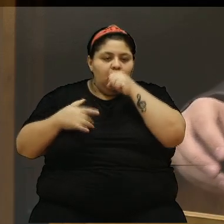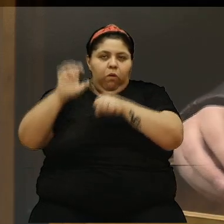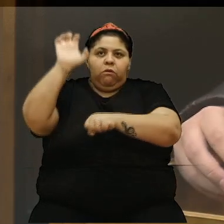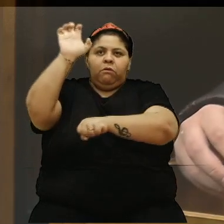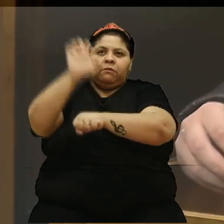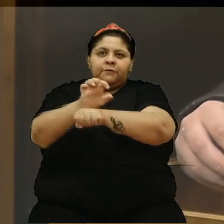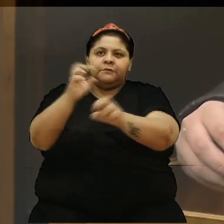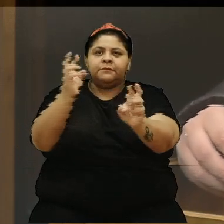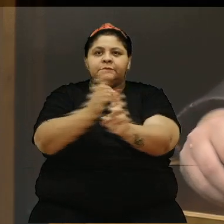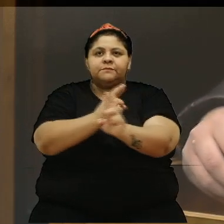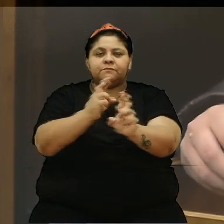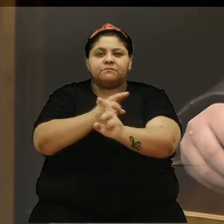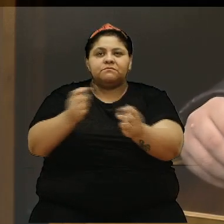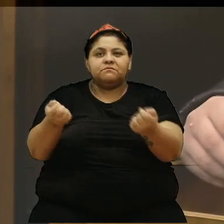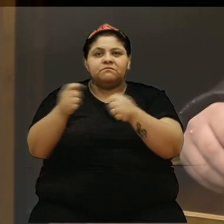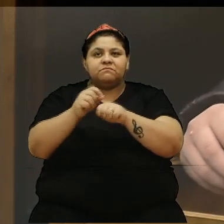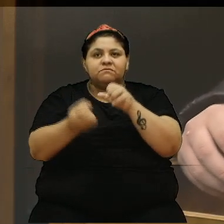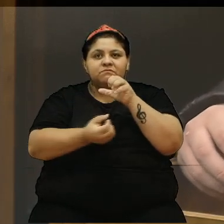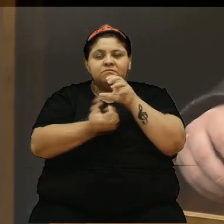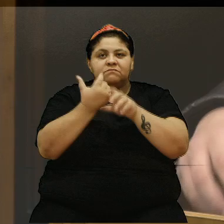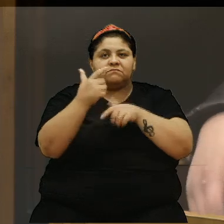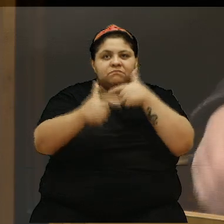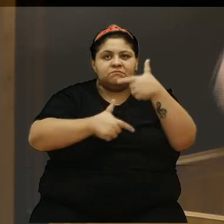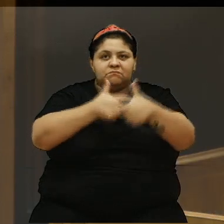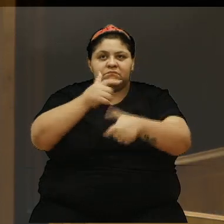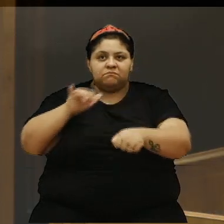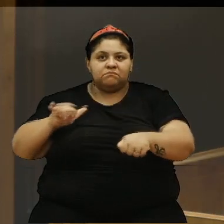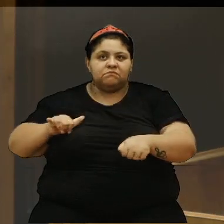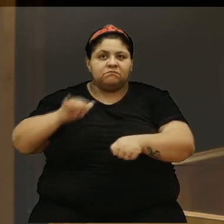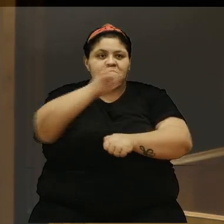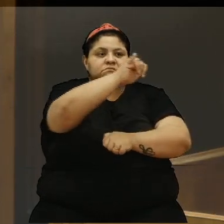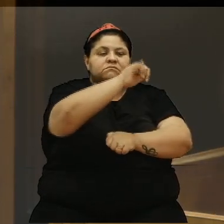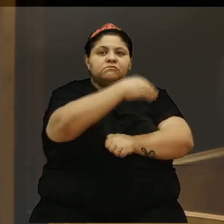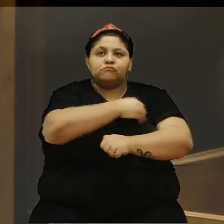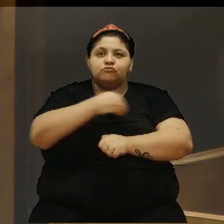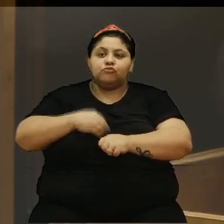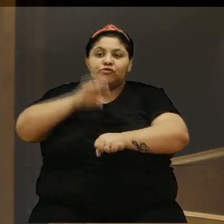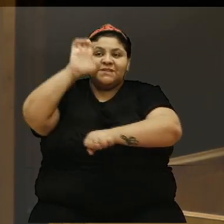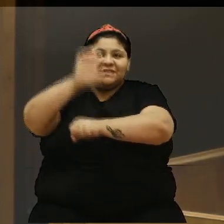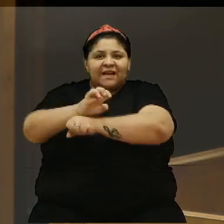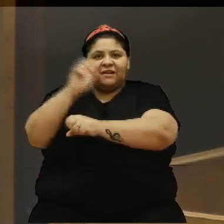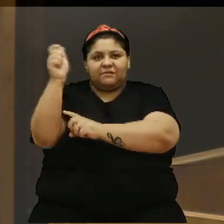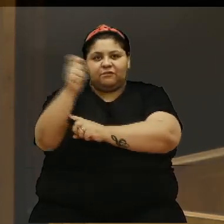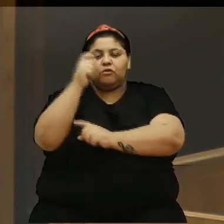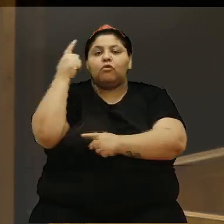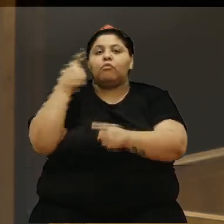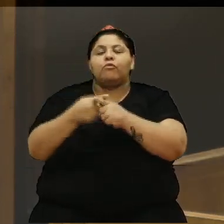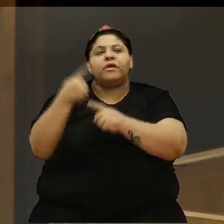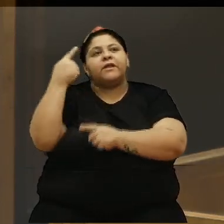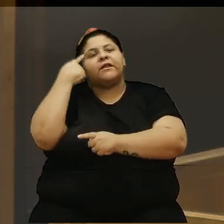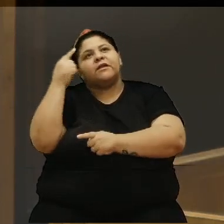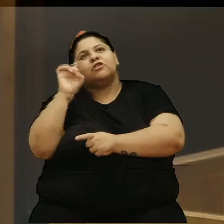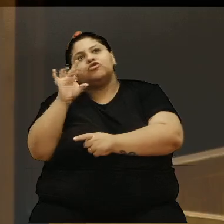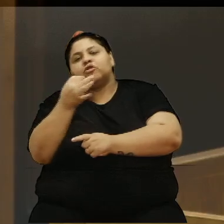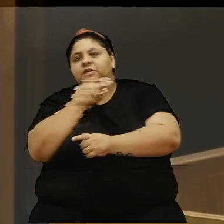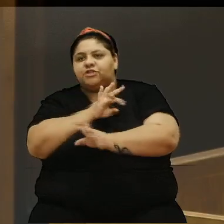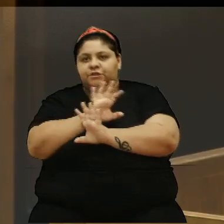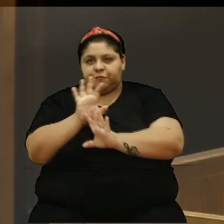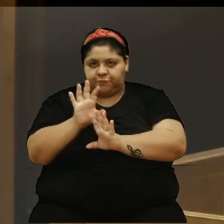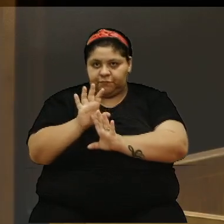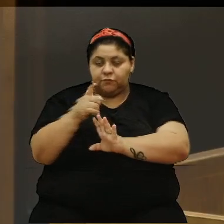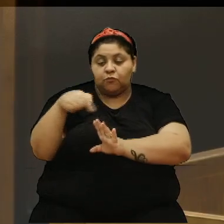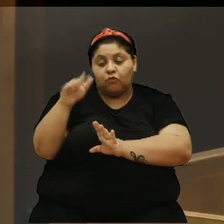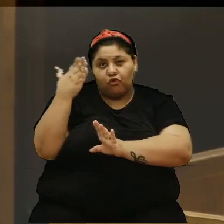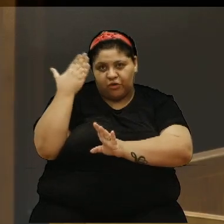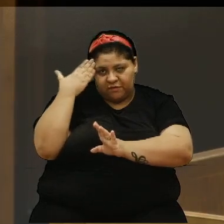com relação à possibilidade de implementarmos o serviço aeromédico no estado do Rio Grande do Sul. E por que não pensar apenas em Caxias? Nós